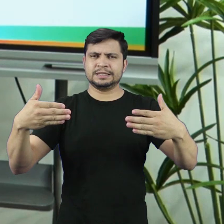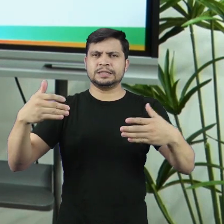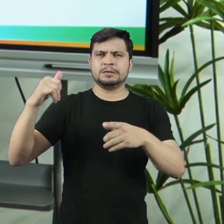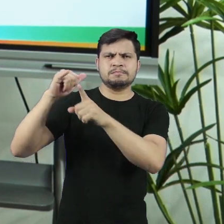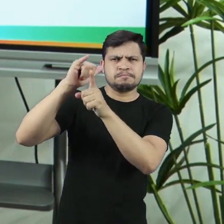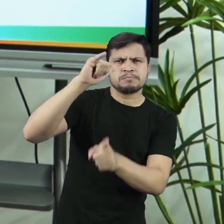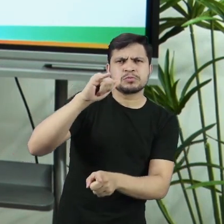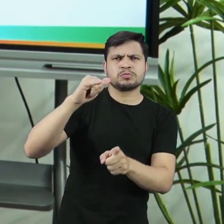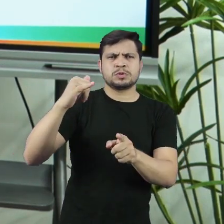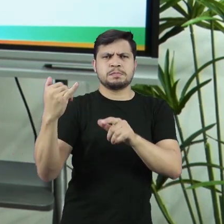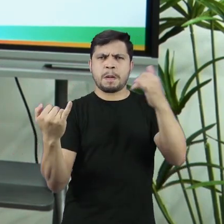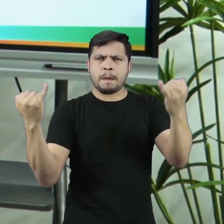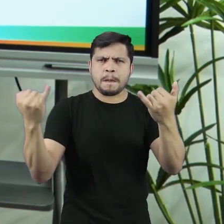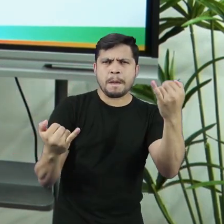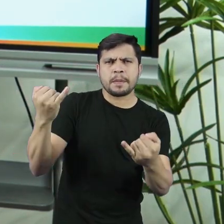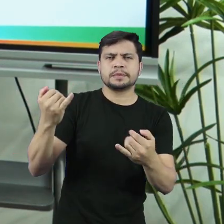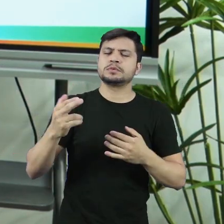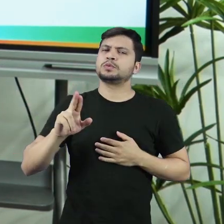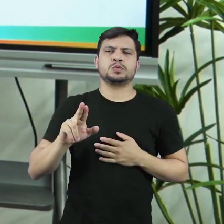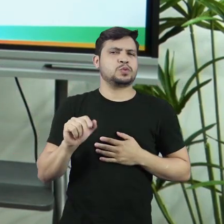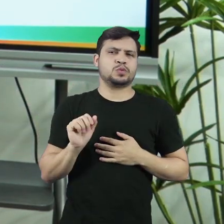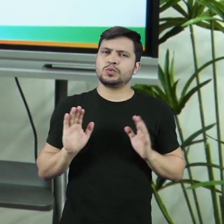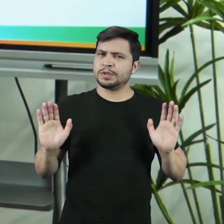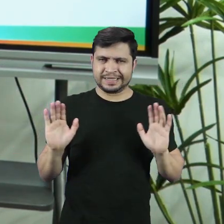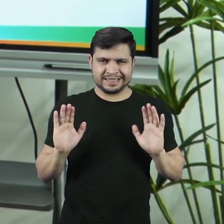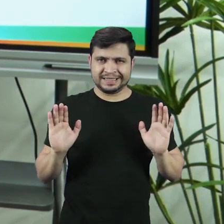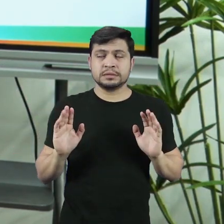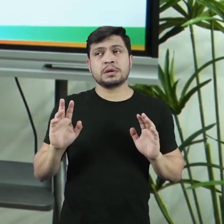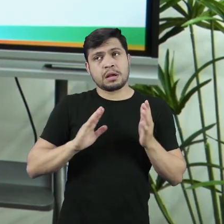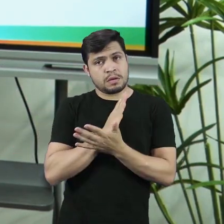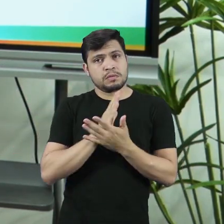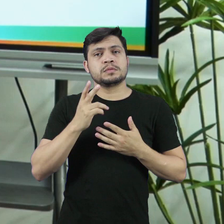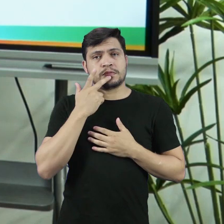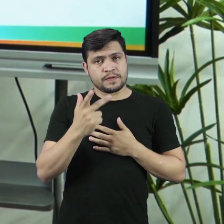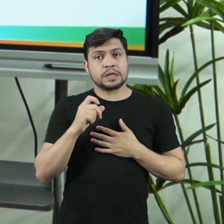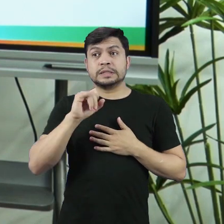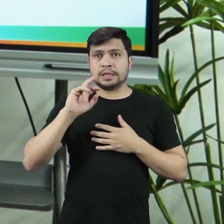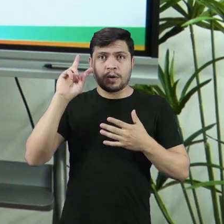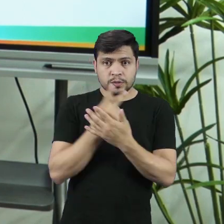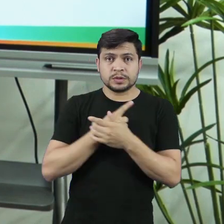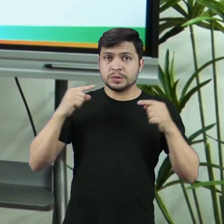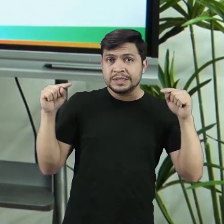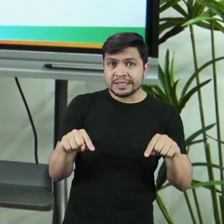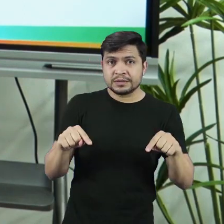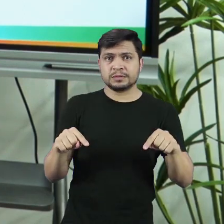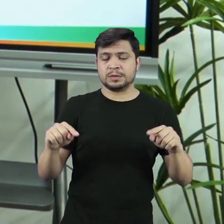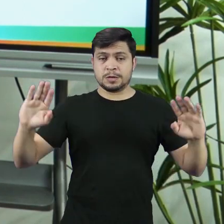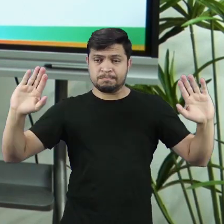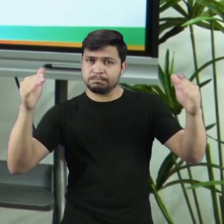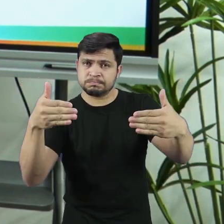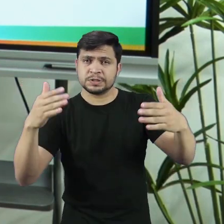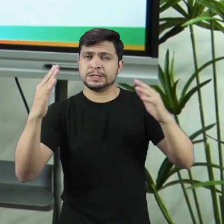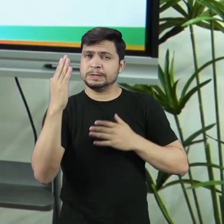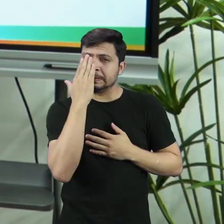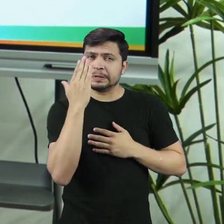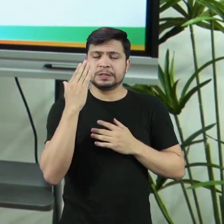campo de batalha um contra o outro. Muito se fala que provavelmente se isso tivesse acontecido, nós não estaríamos aqui, né? Não teria tido condições de